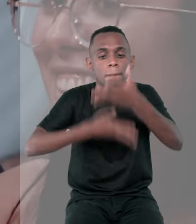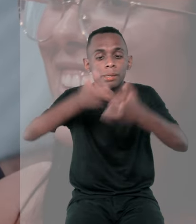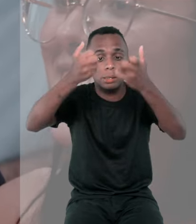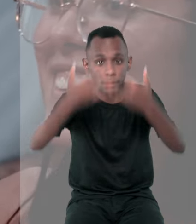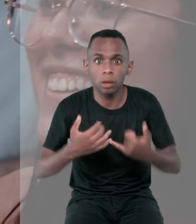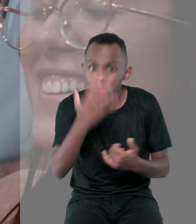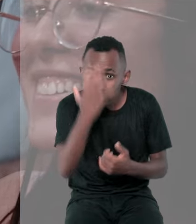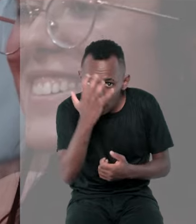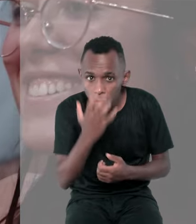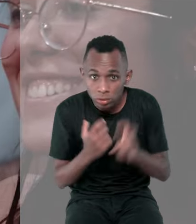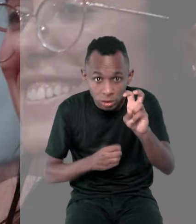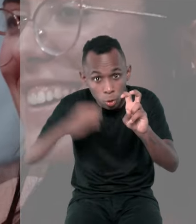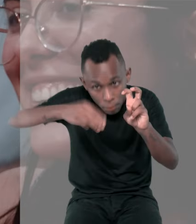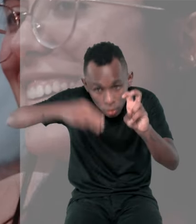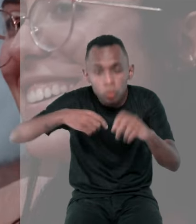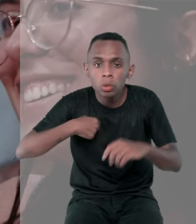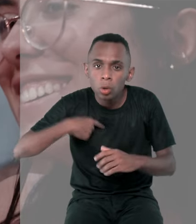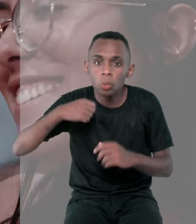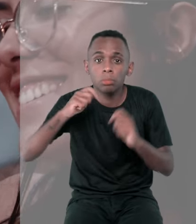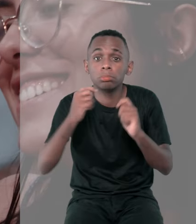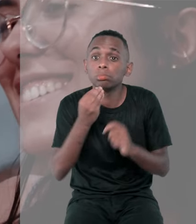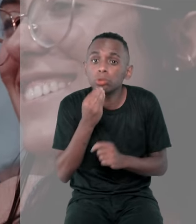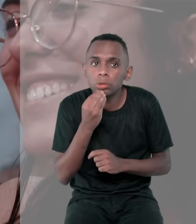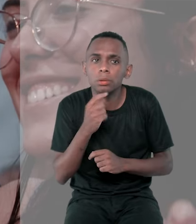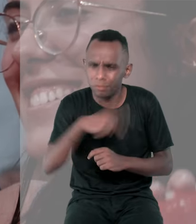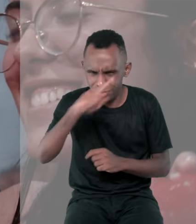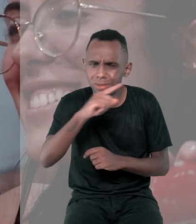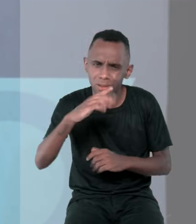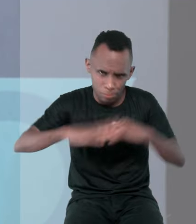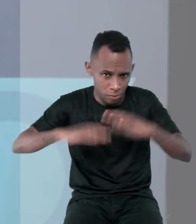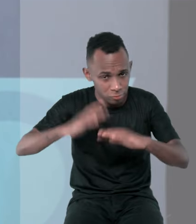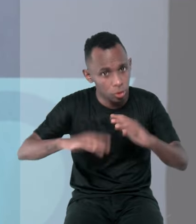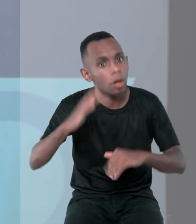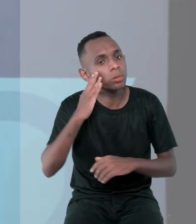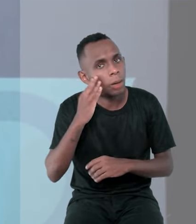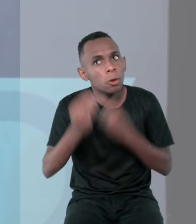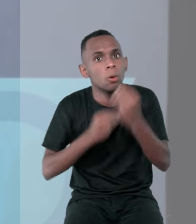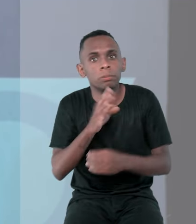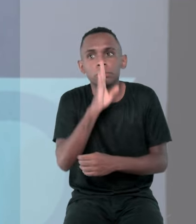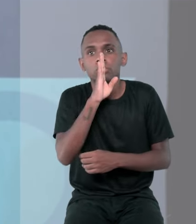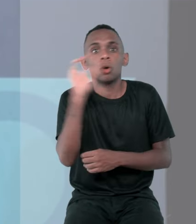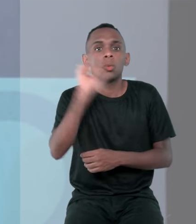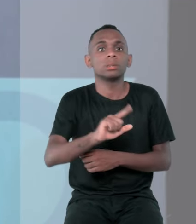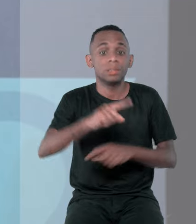espectadores riem e se surpreendem com a fala de Jefferson. Quem é professor sabe, a luta pelo silêncio na sala de aula é algo...